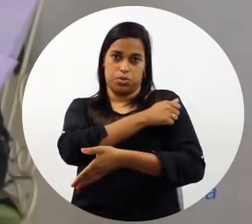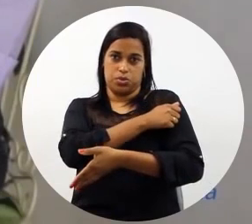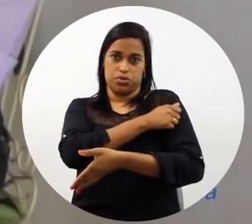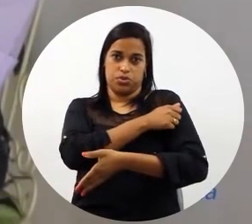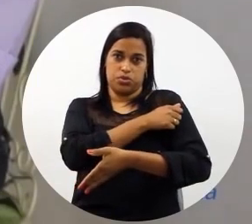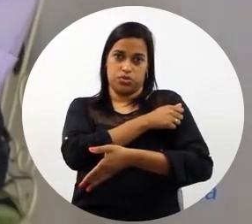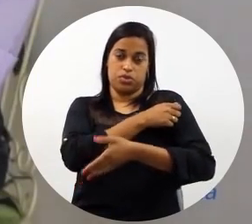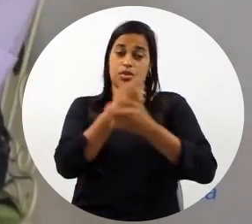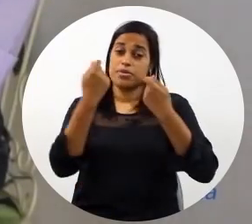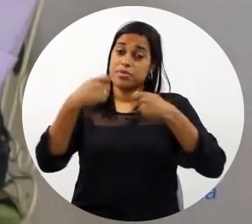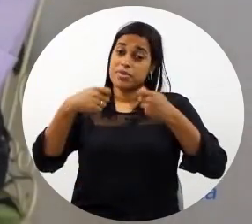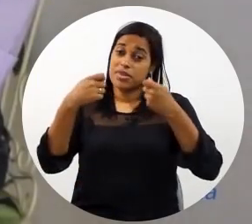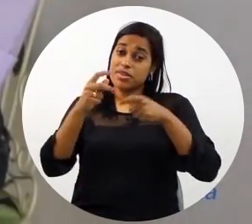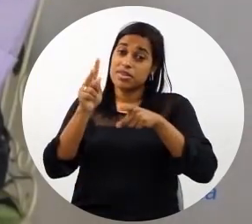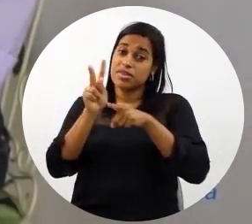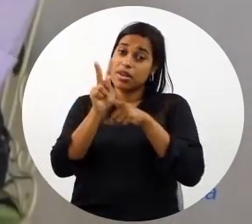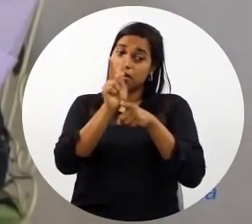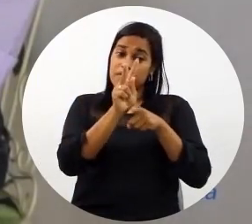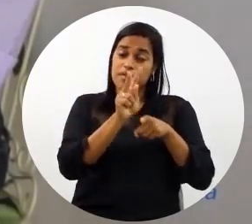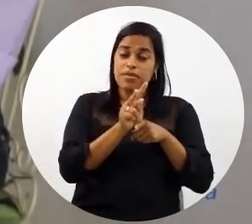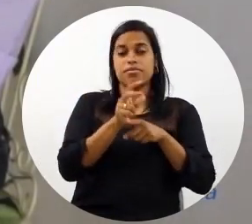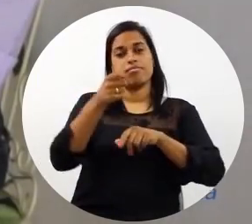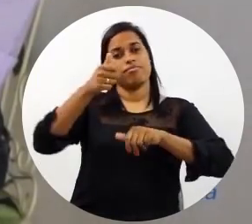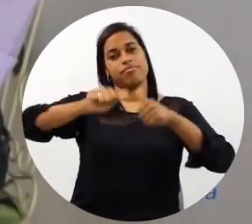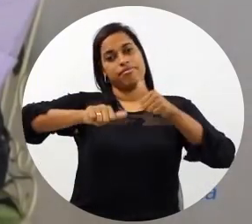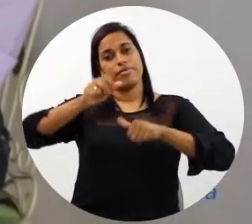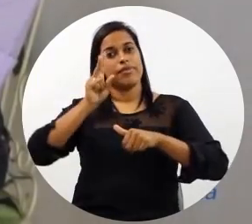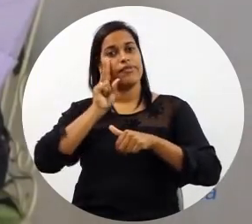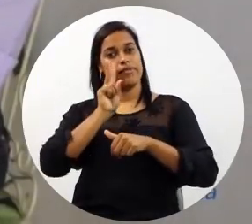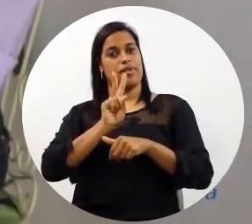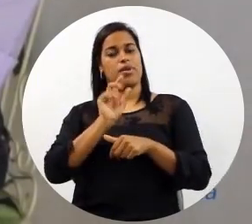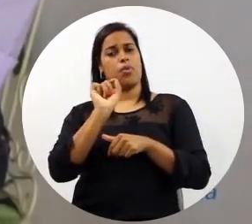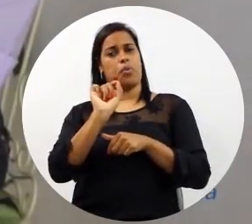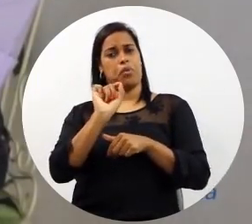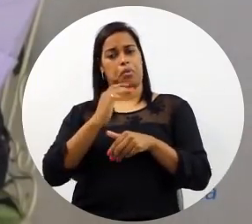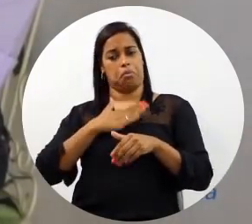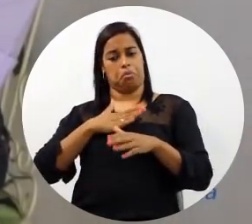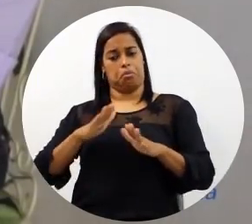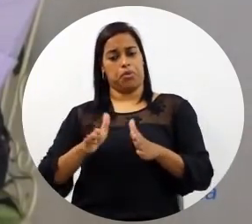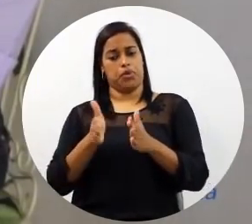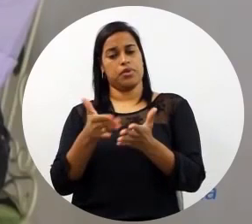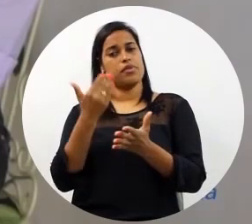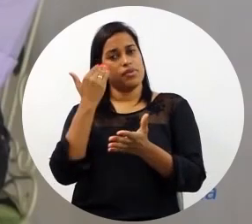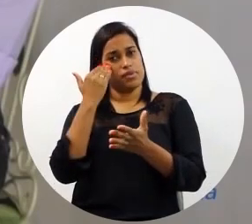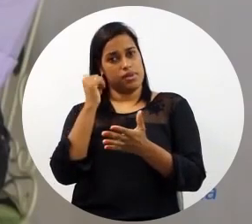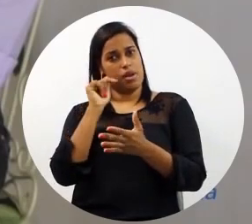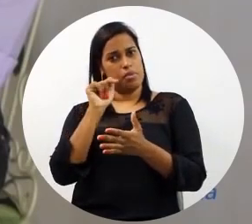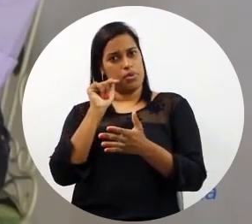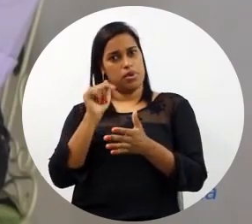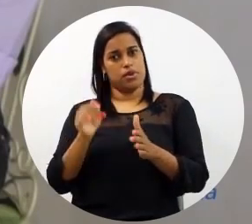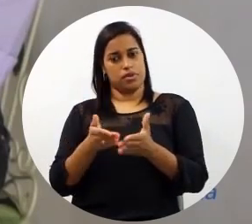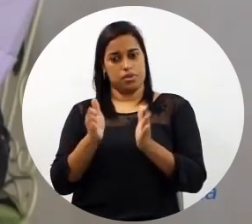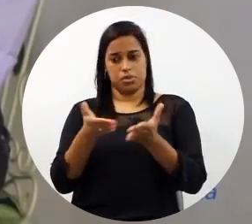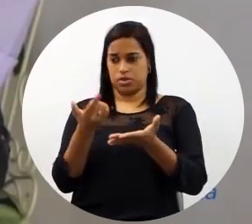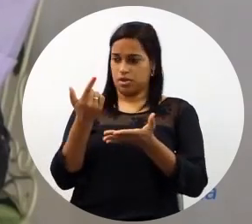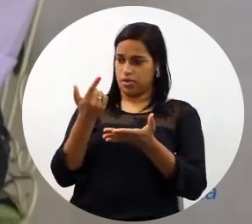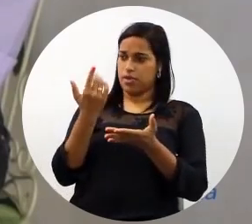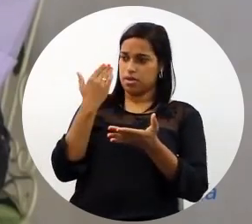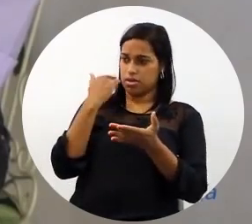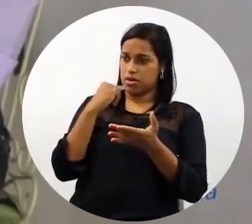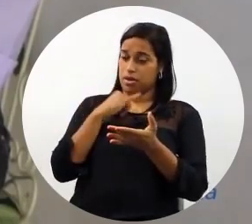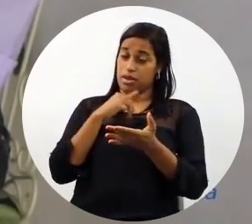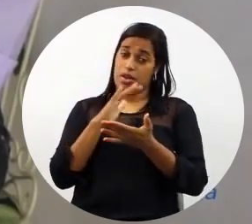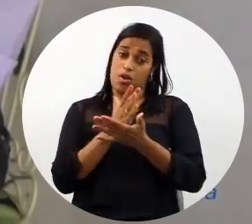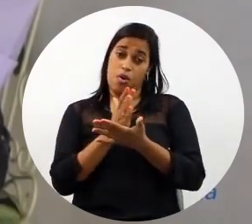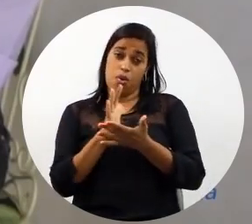gente tem que tentar analisar e ver o que é que te motiva. Você sabe o que é que te motiva, Cíntia? Eu sei